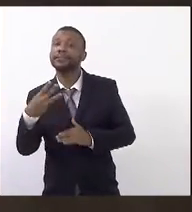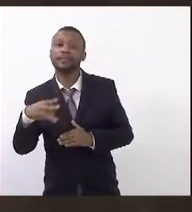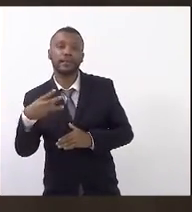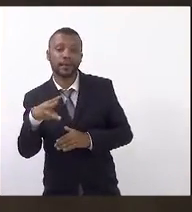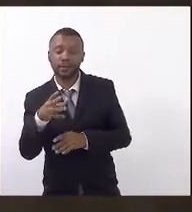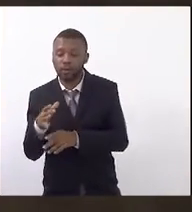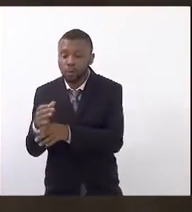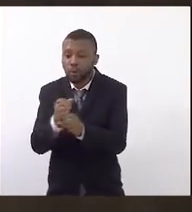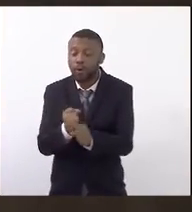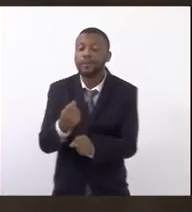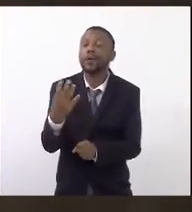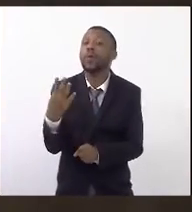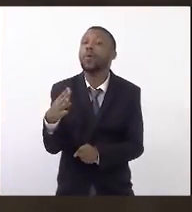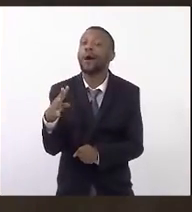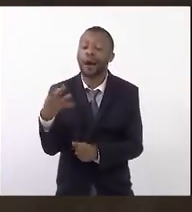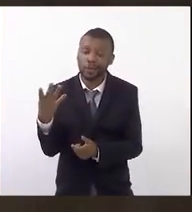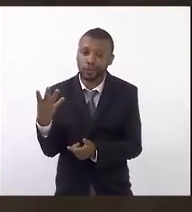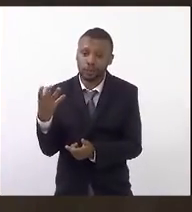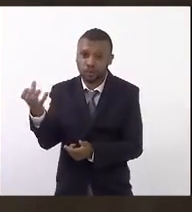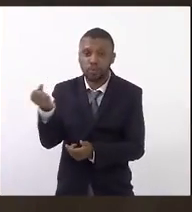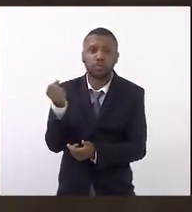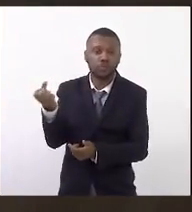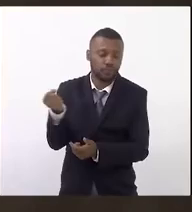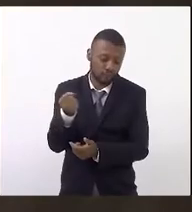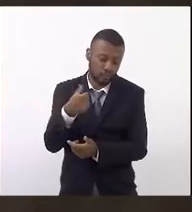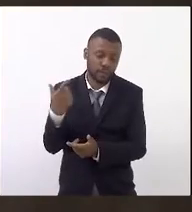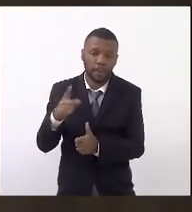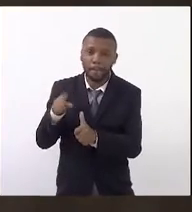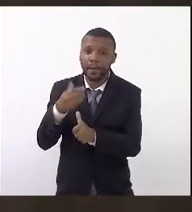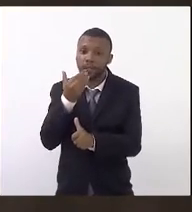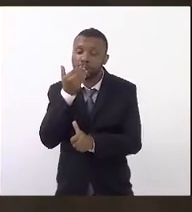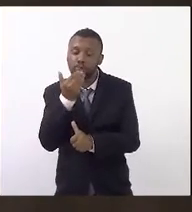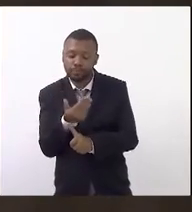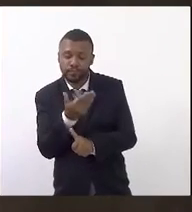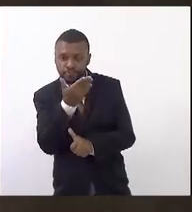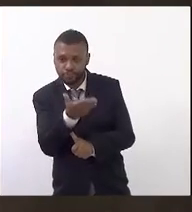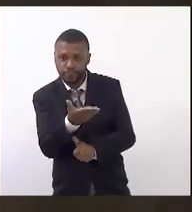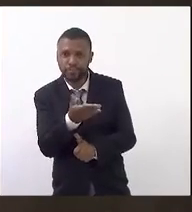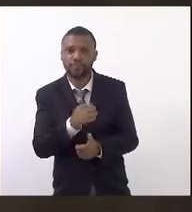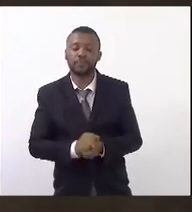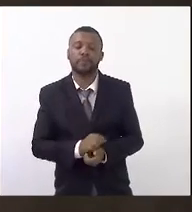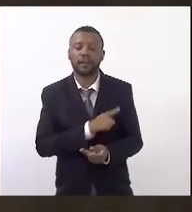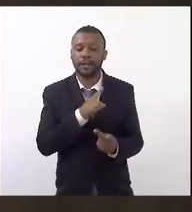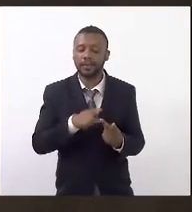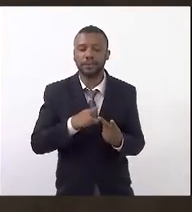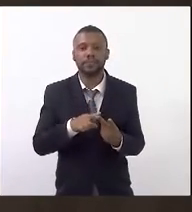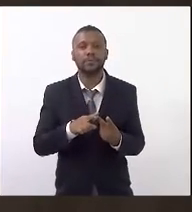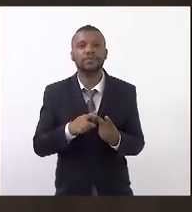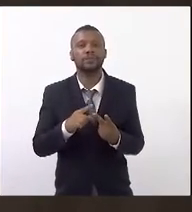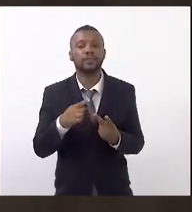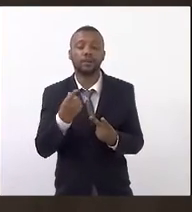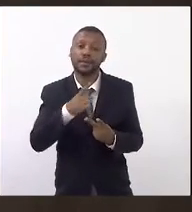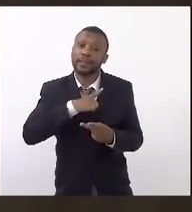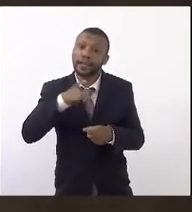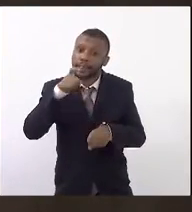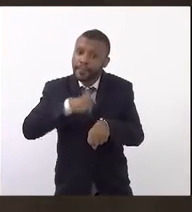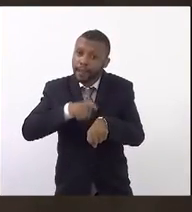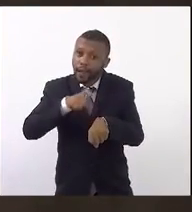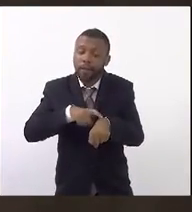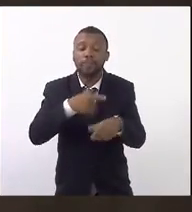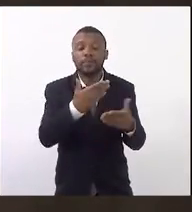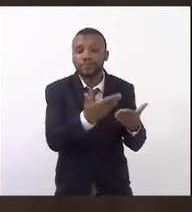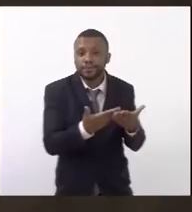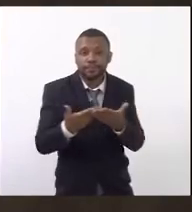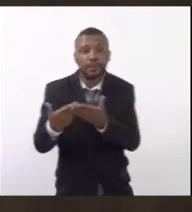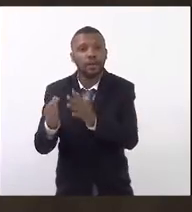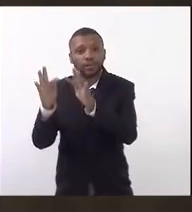primeira solicitação a Vossa Excelência. Segundo, não é uma solicitação, porque só vou ter tempo de encaminhar no